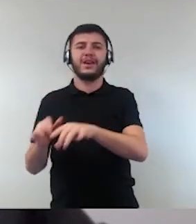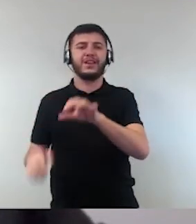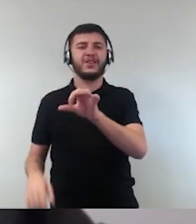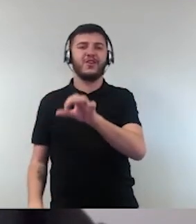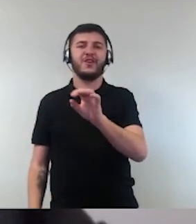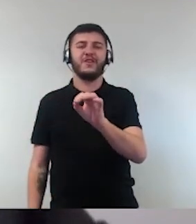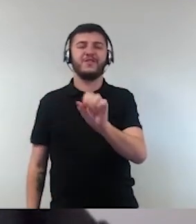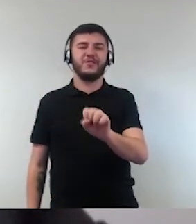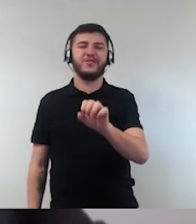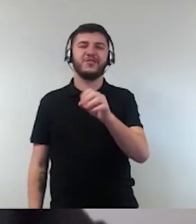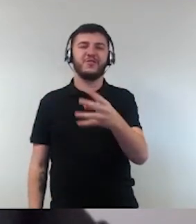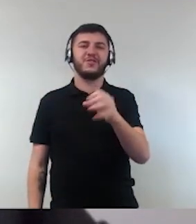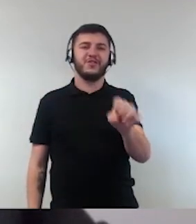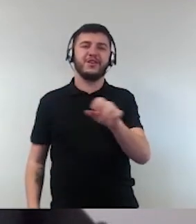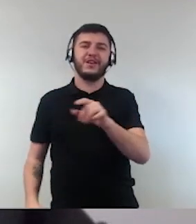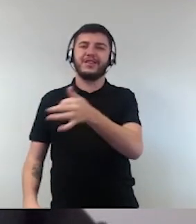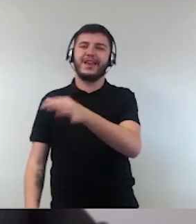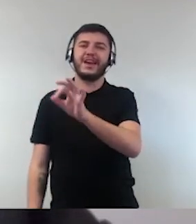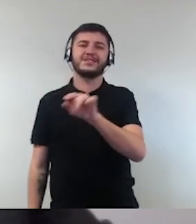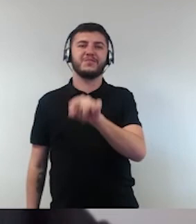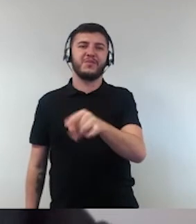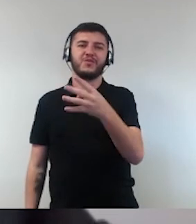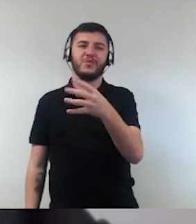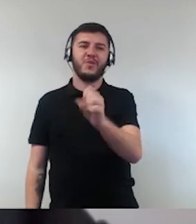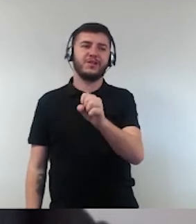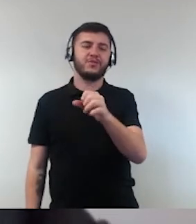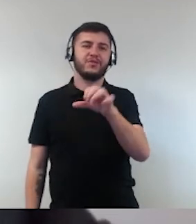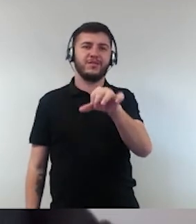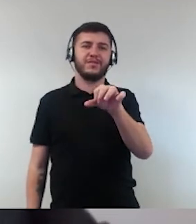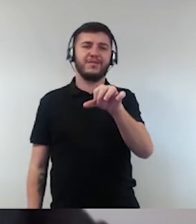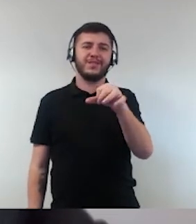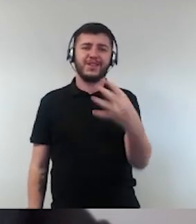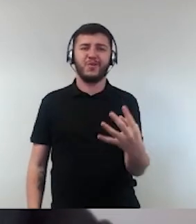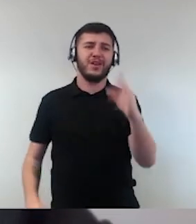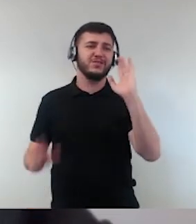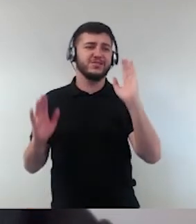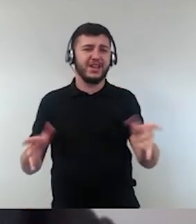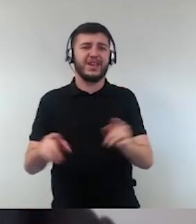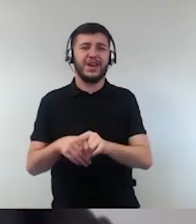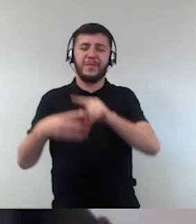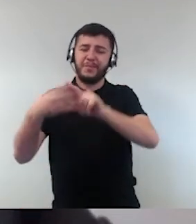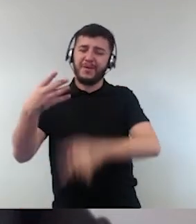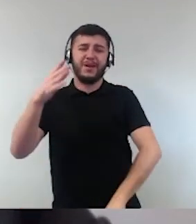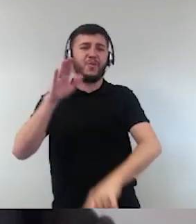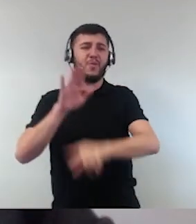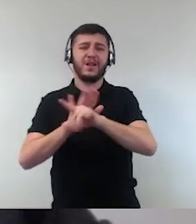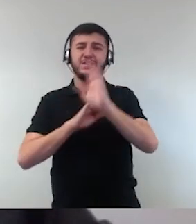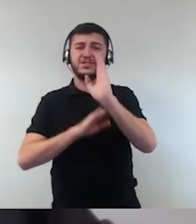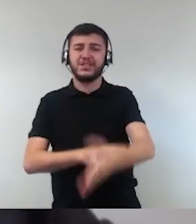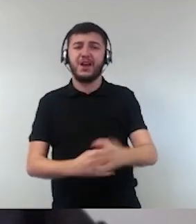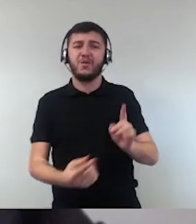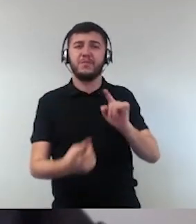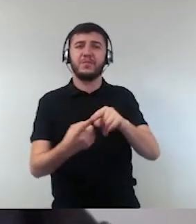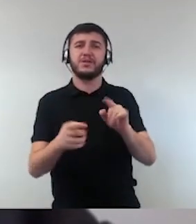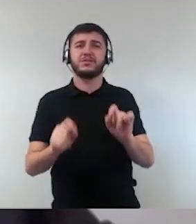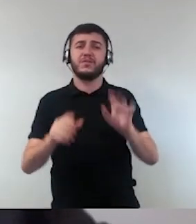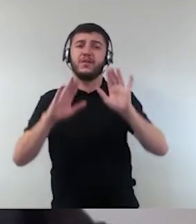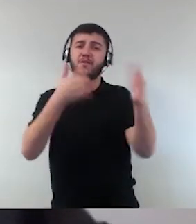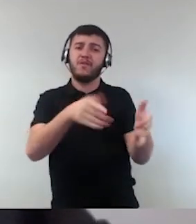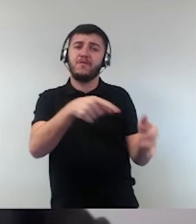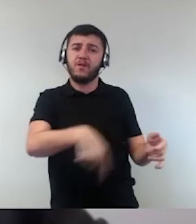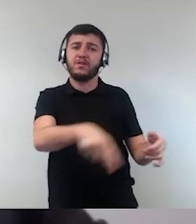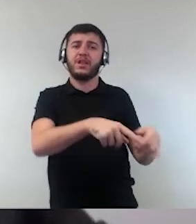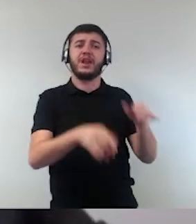98, 10.848, 2004. Então, são várias legislações, 4 leis para tratar da regulação do setor elétrico,